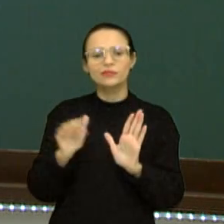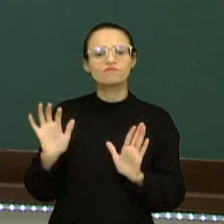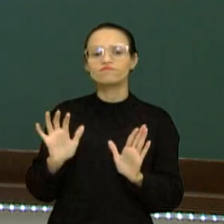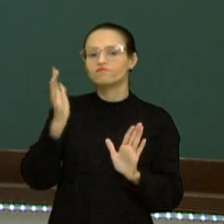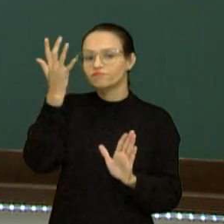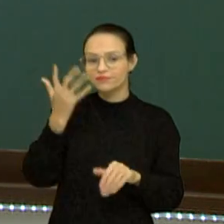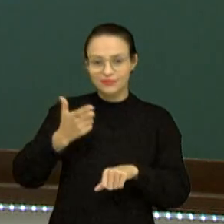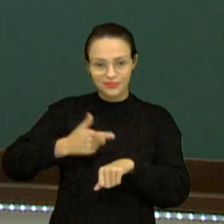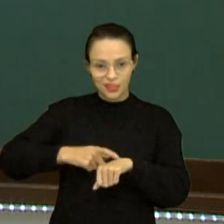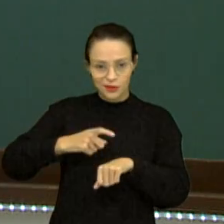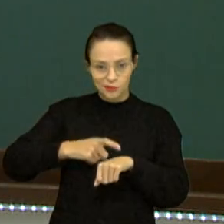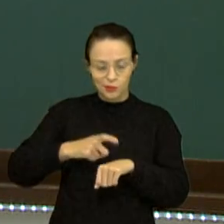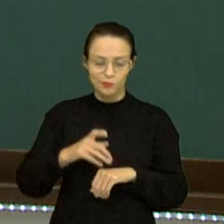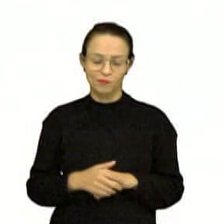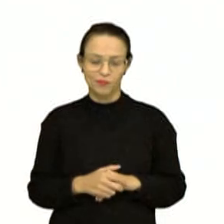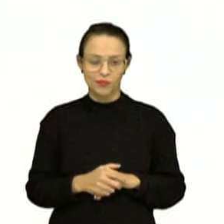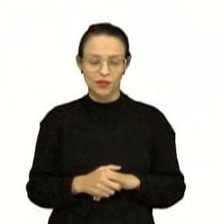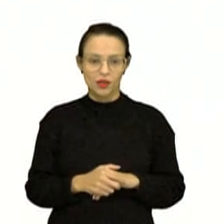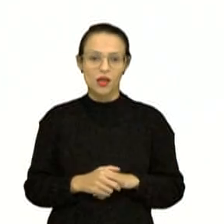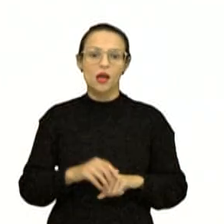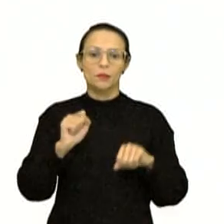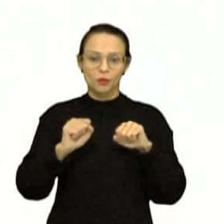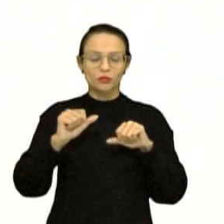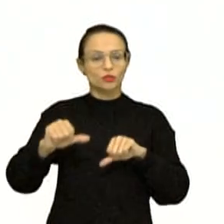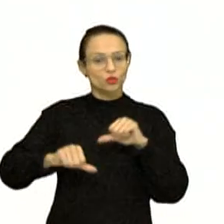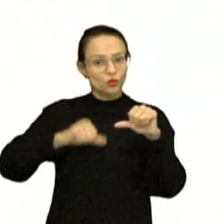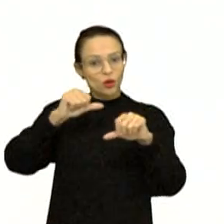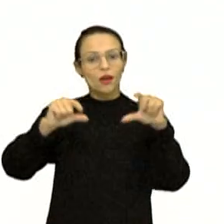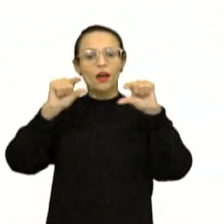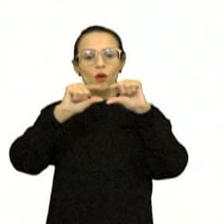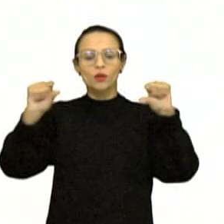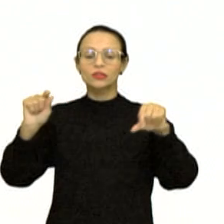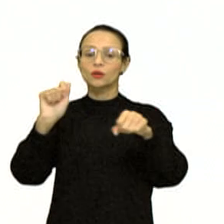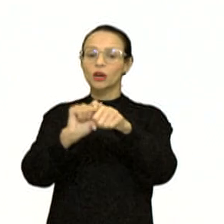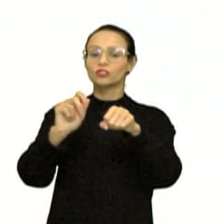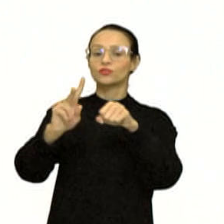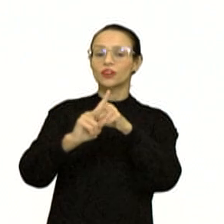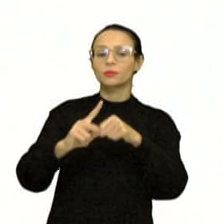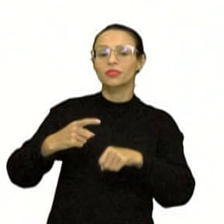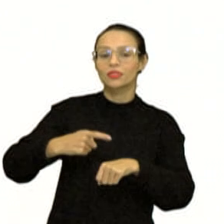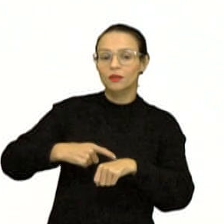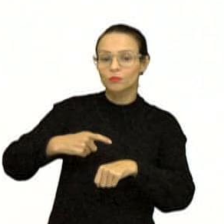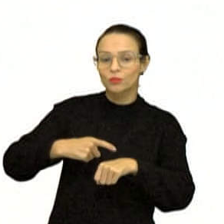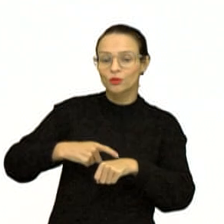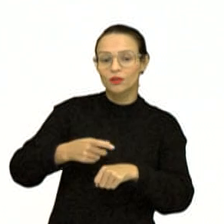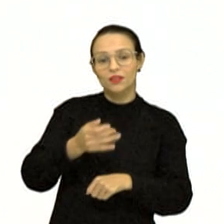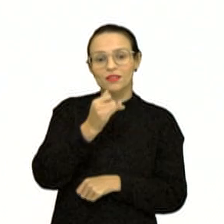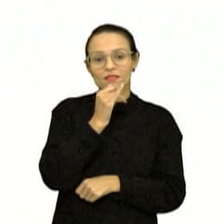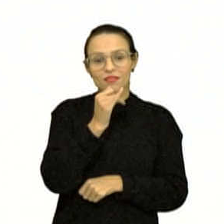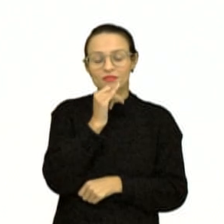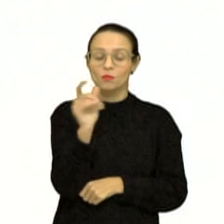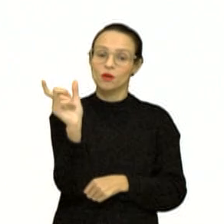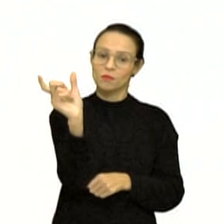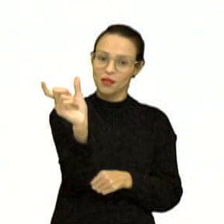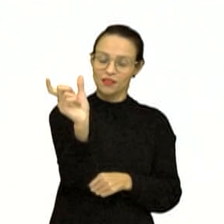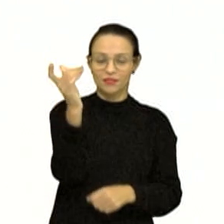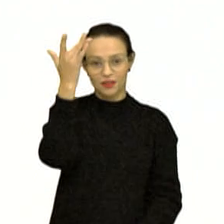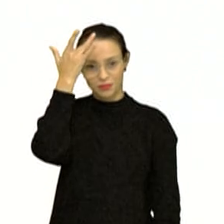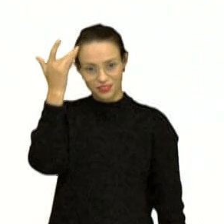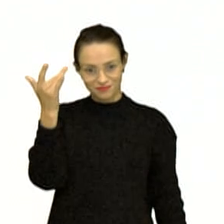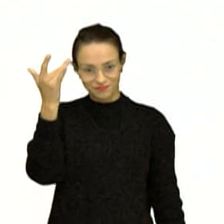de tempo. Nós podemos trocar essas orações por um advérbio de tempo. Por exemplo, a palavra